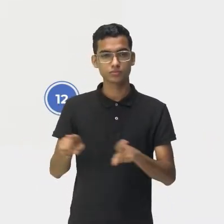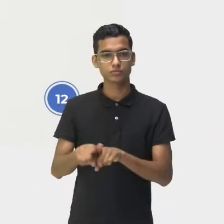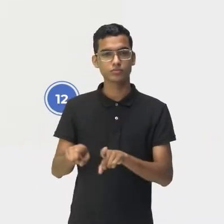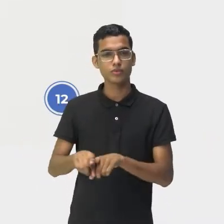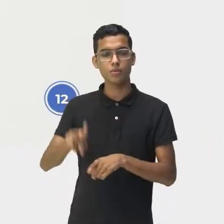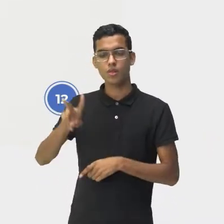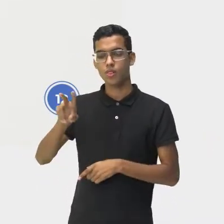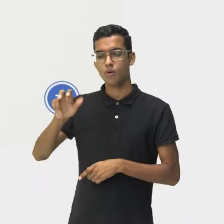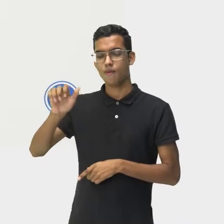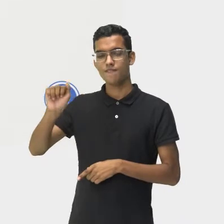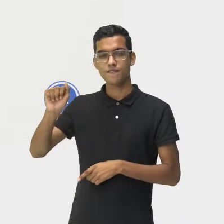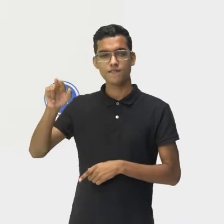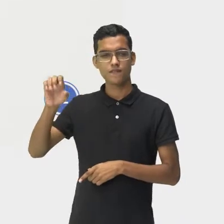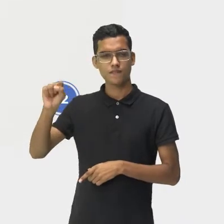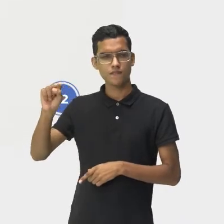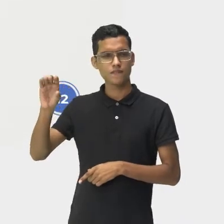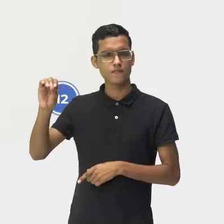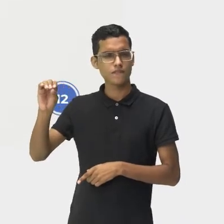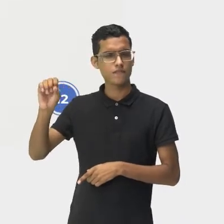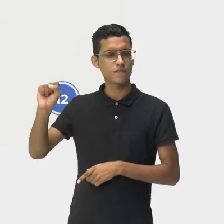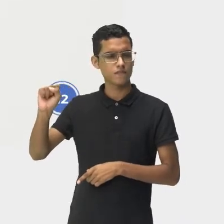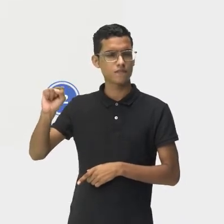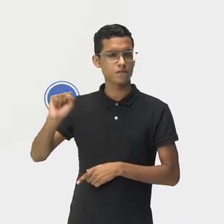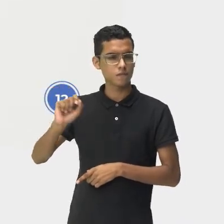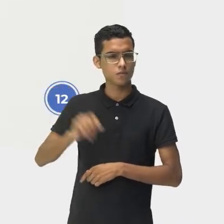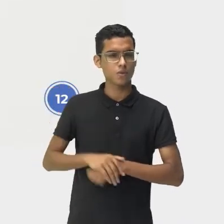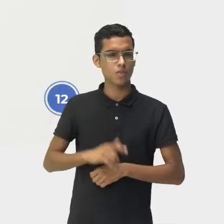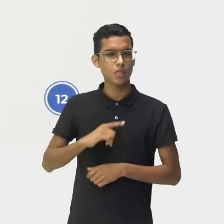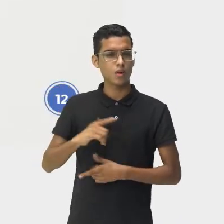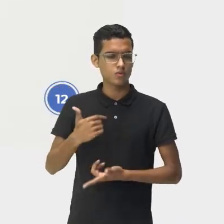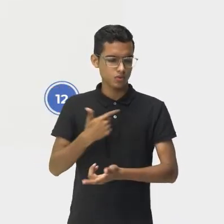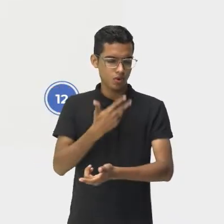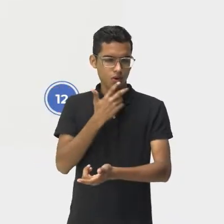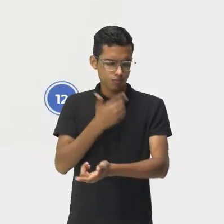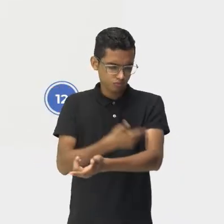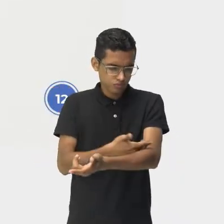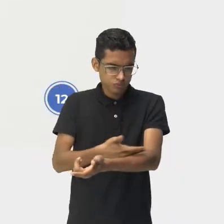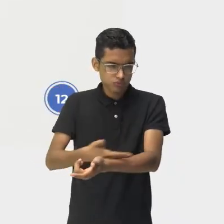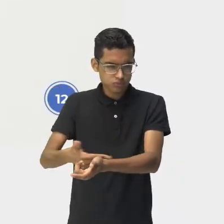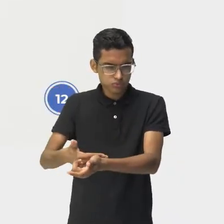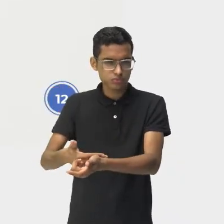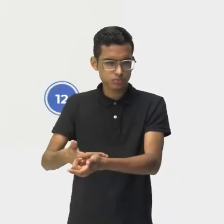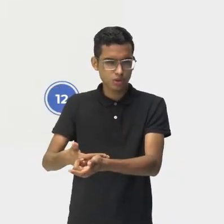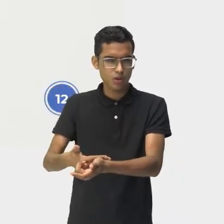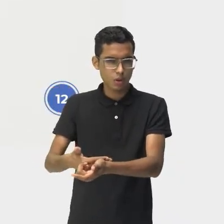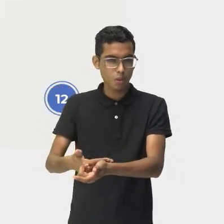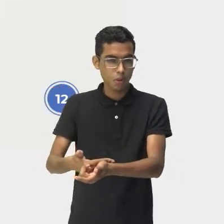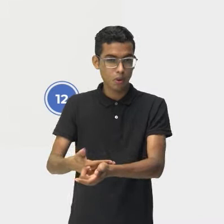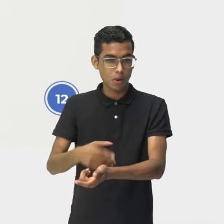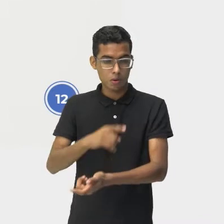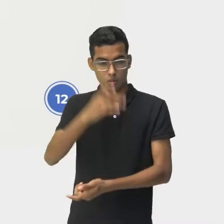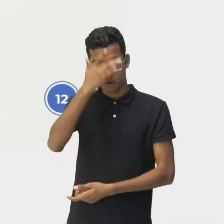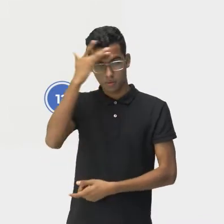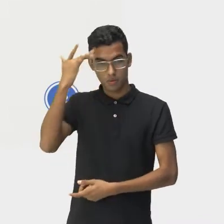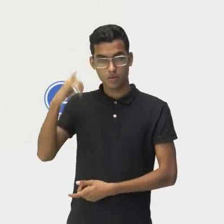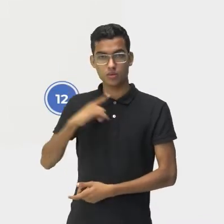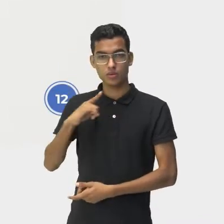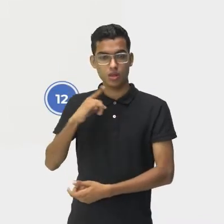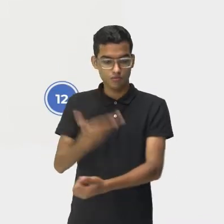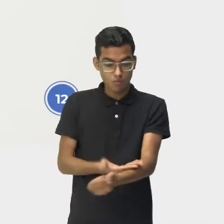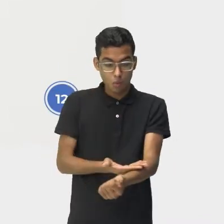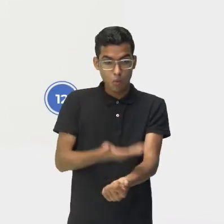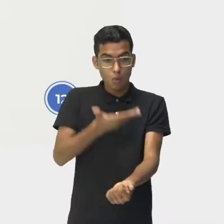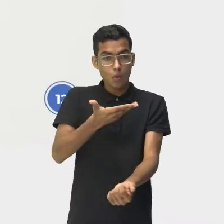nossos vasos, aterosclerose, aneurismas. Então, as pessoas que têm